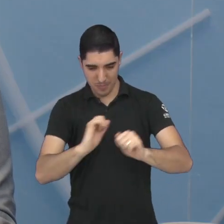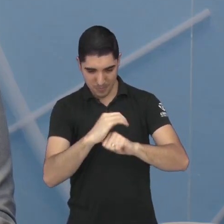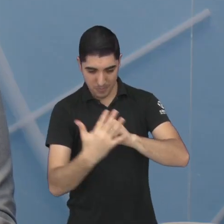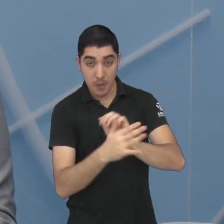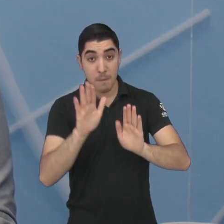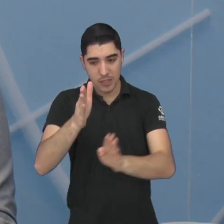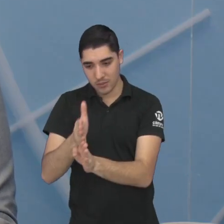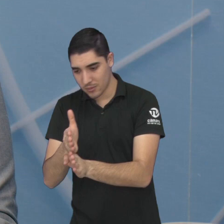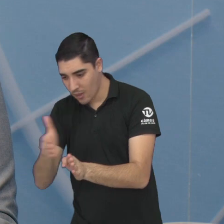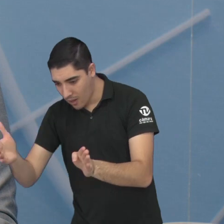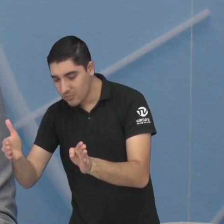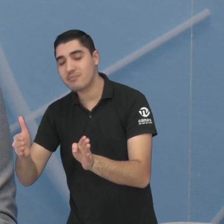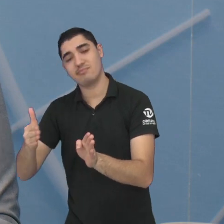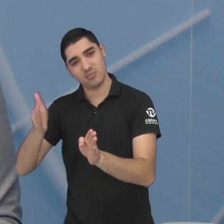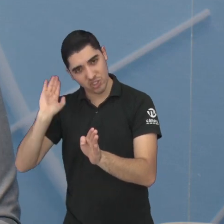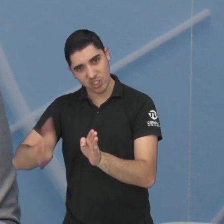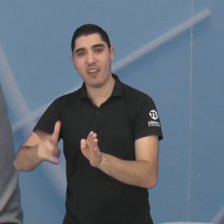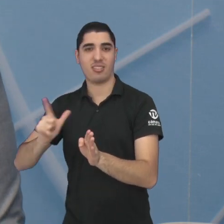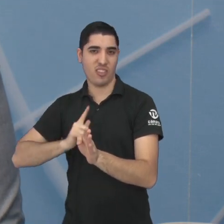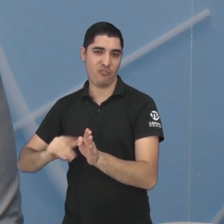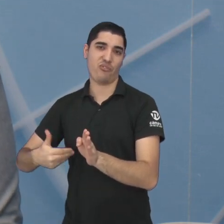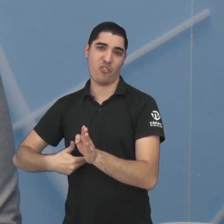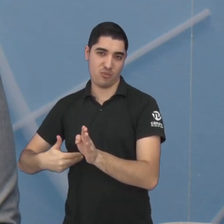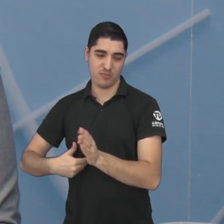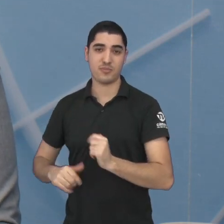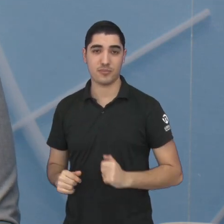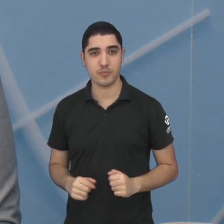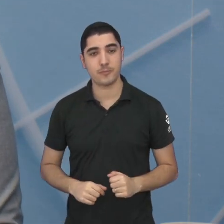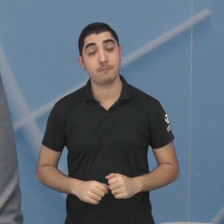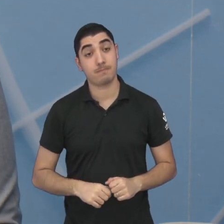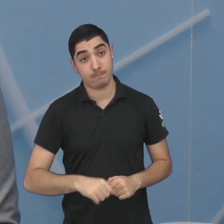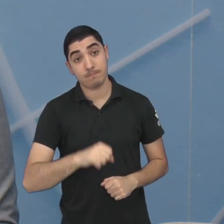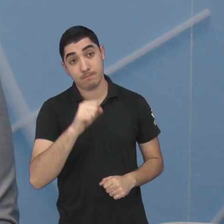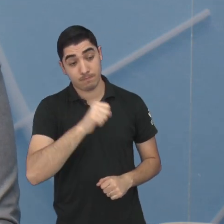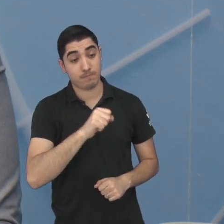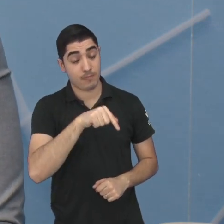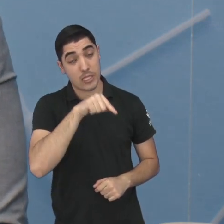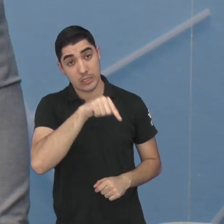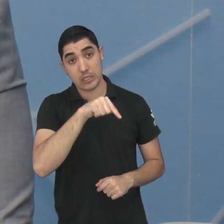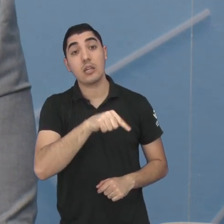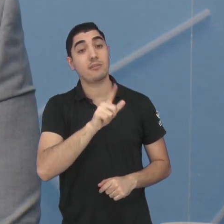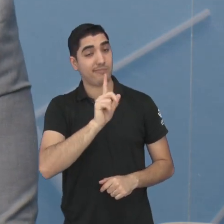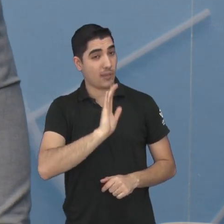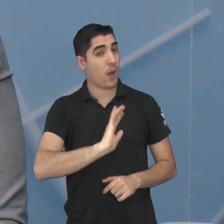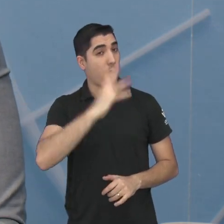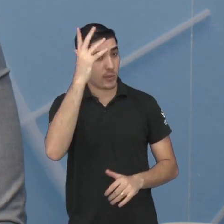questão da desigualdade social do Brasil, que cresceu muito nos últimos anos, E eu acho que uma